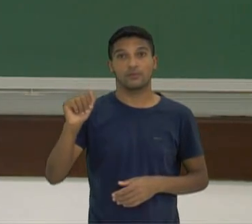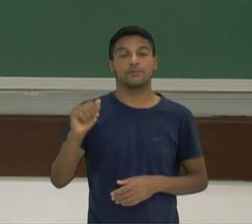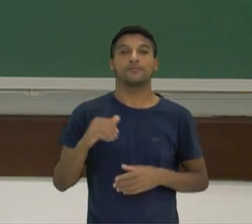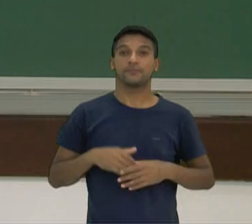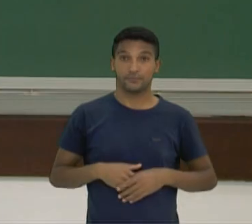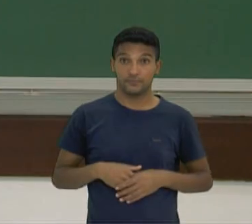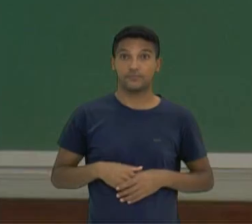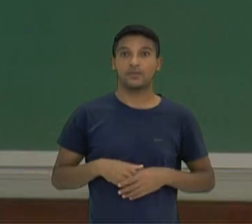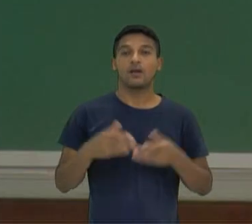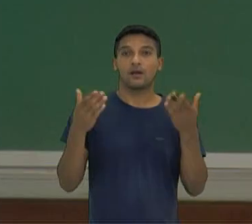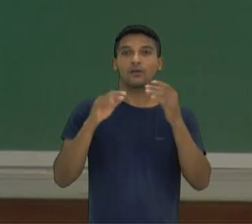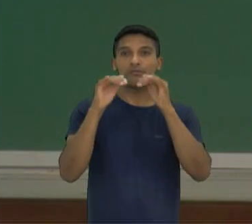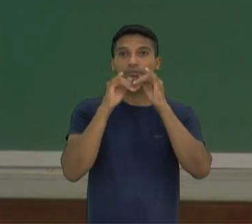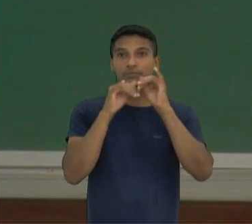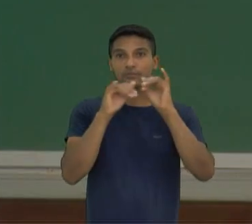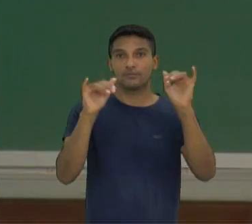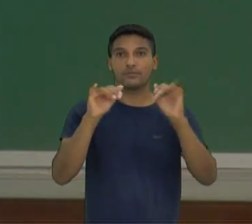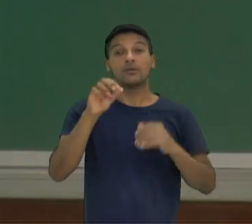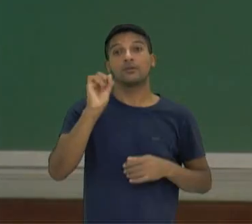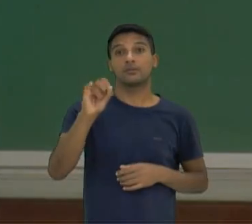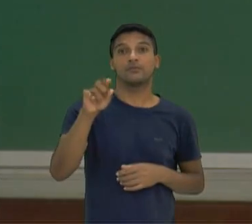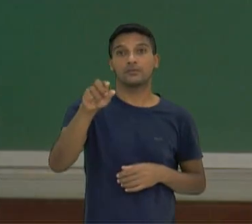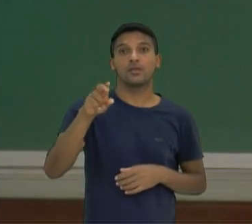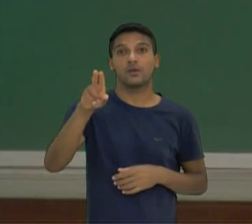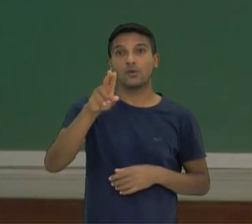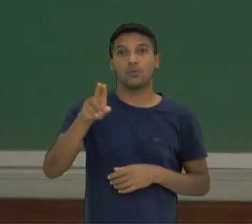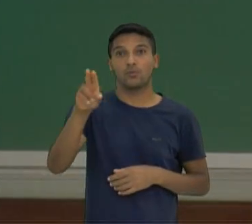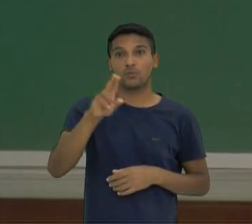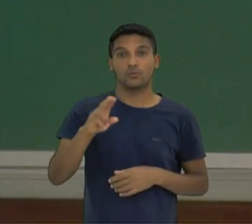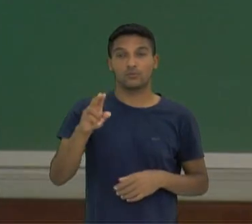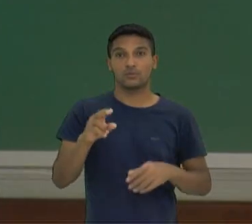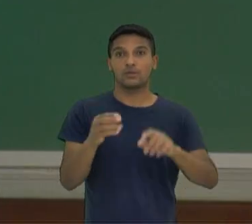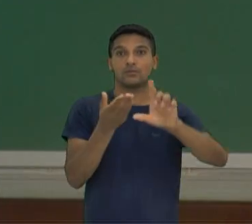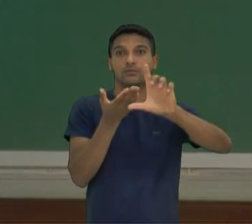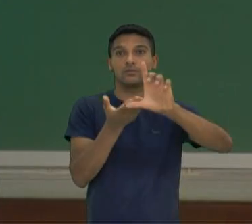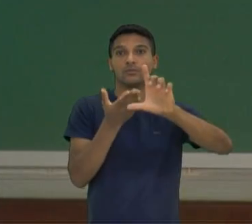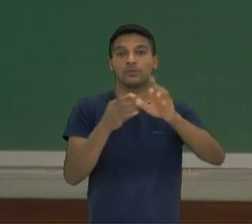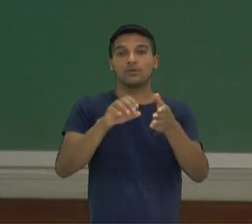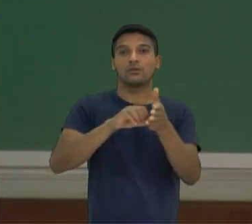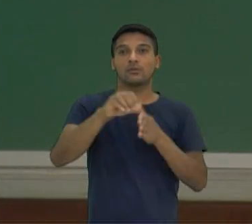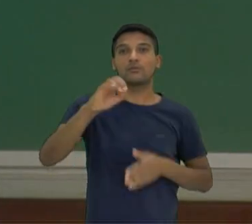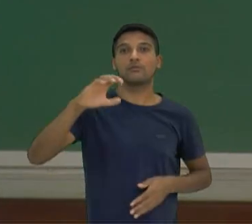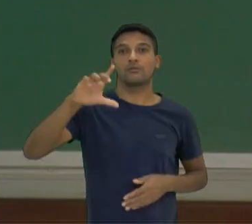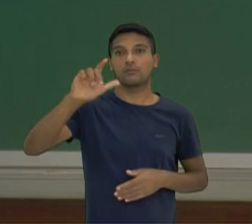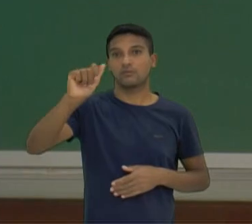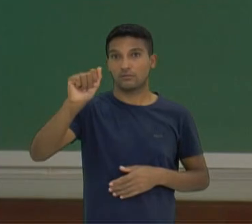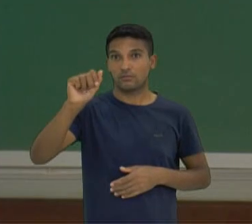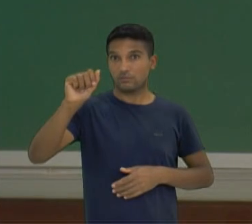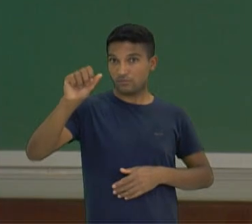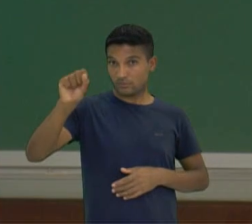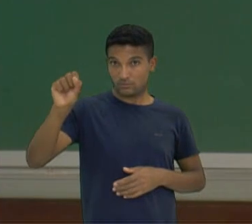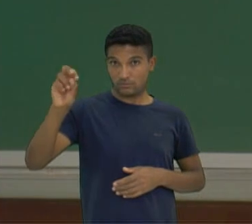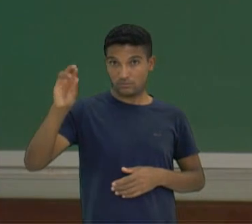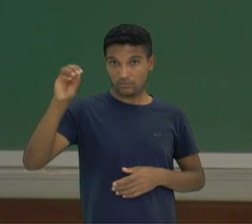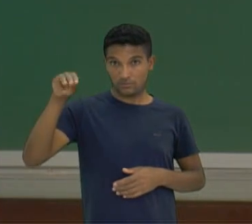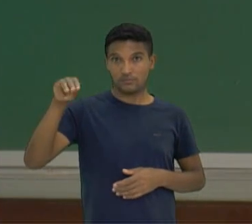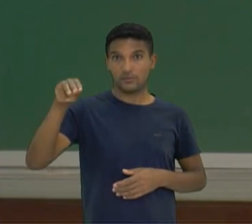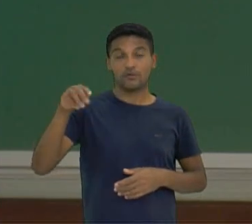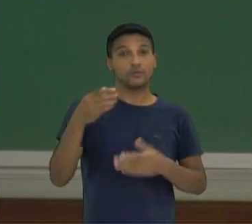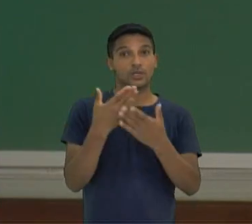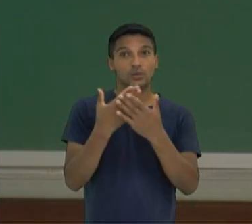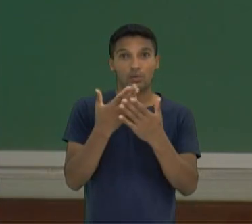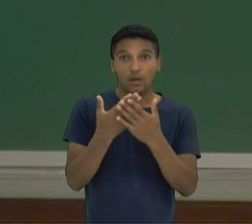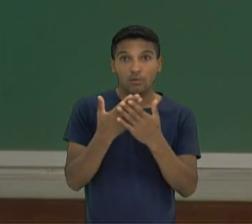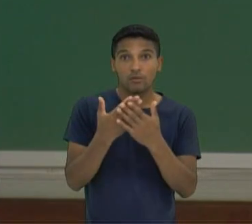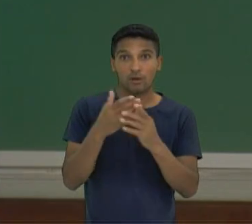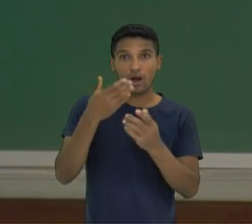recados. Se você utiliza o Google Classroom para realizar os seus estudos, fique atento. A atividade obrigatória ainda